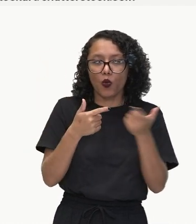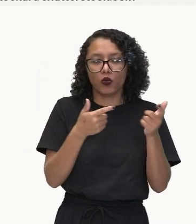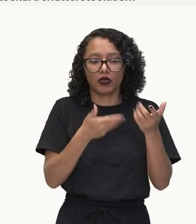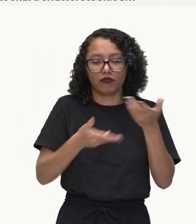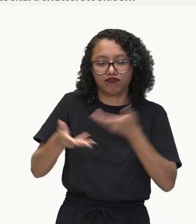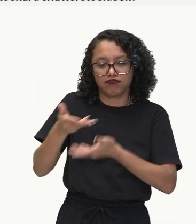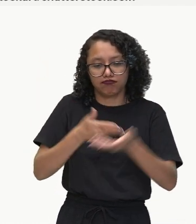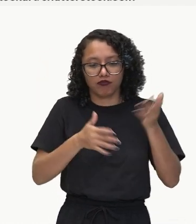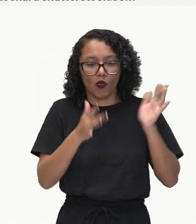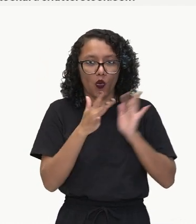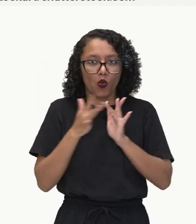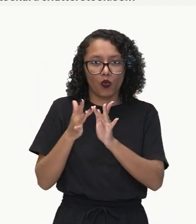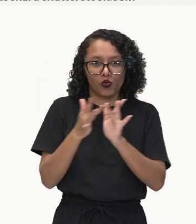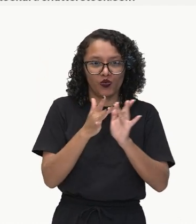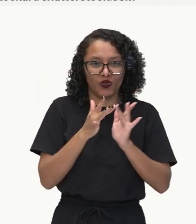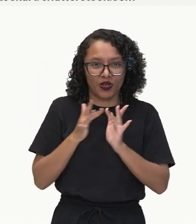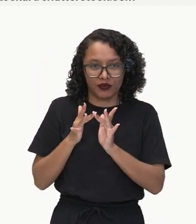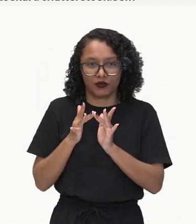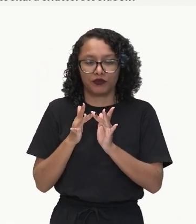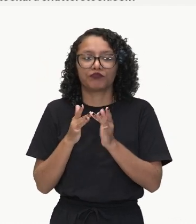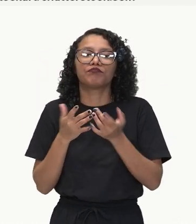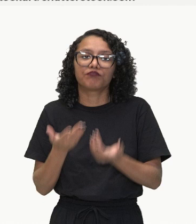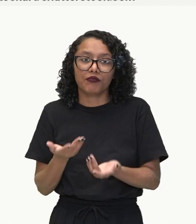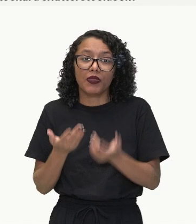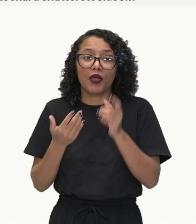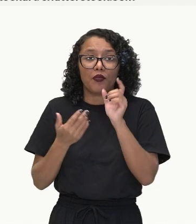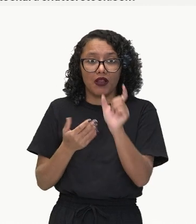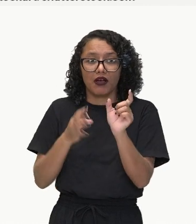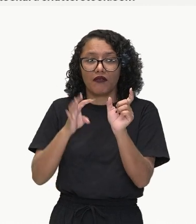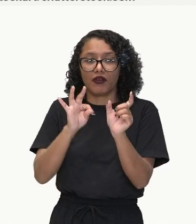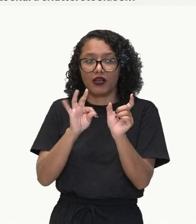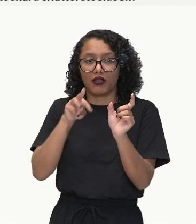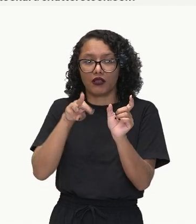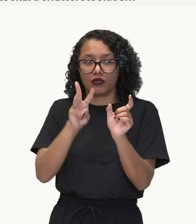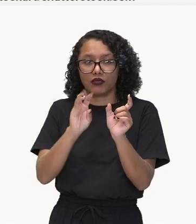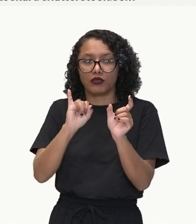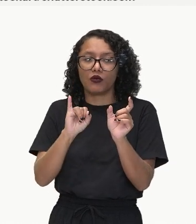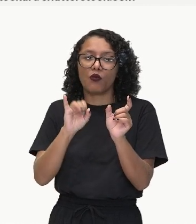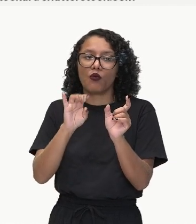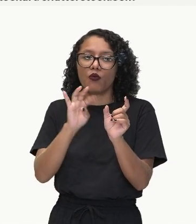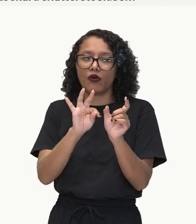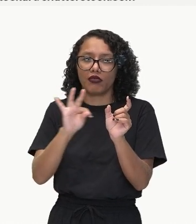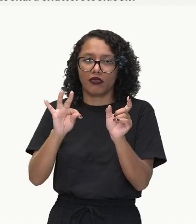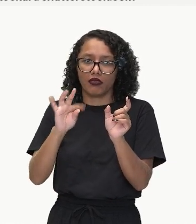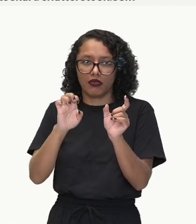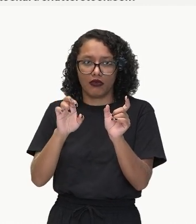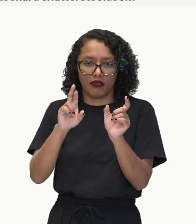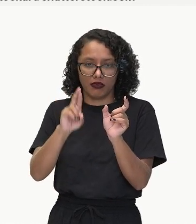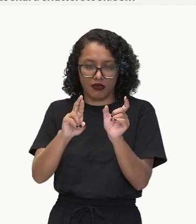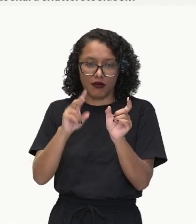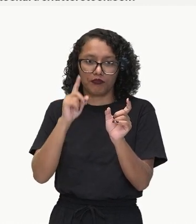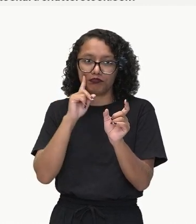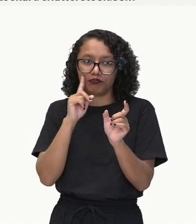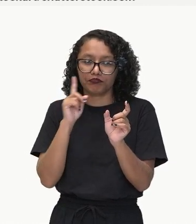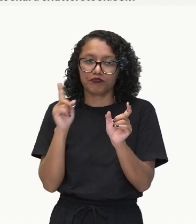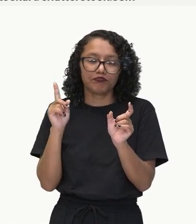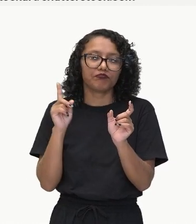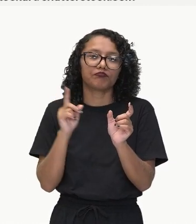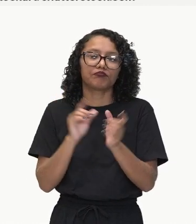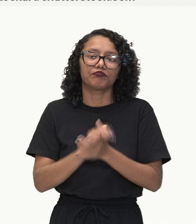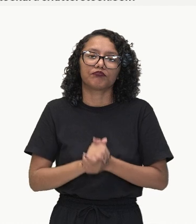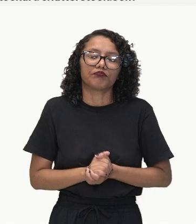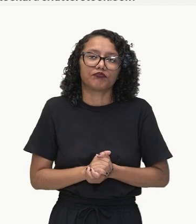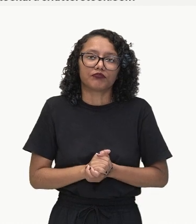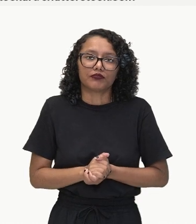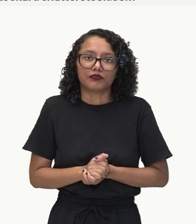Nós temos aqui o Twitter, essa palavra dessa rede social. Muito bem, a partir dessa